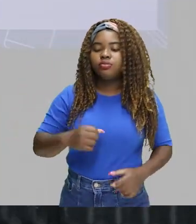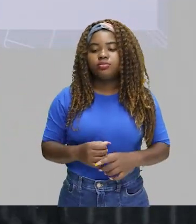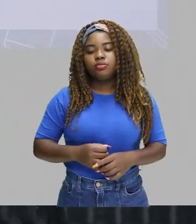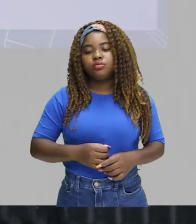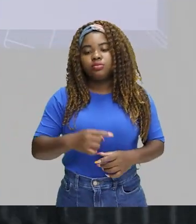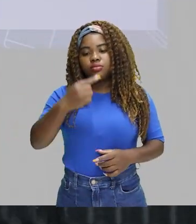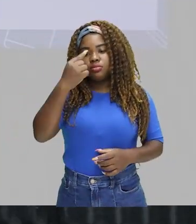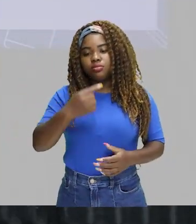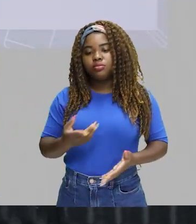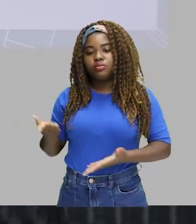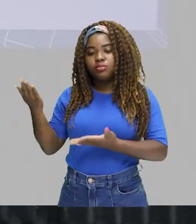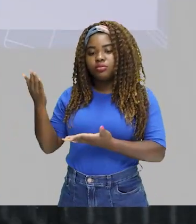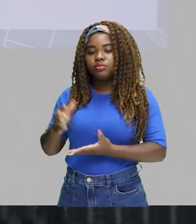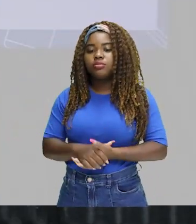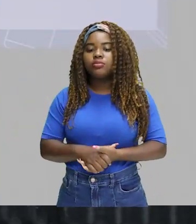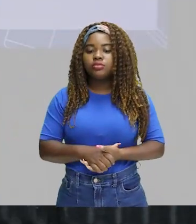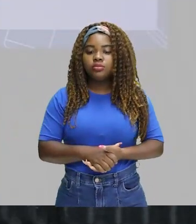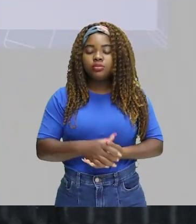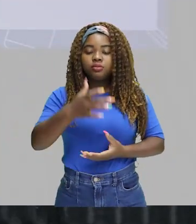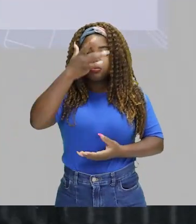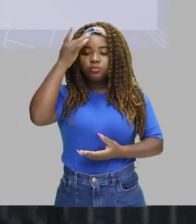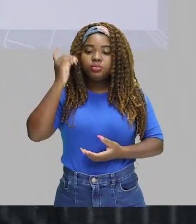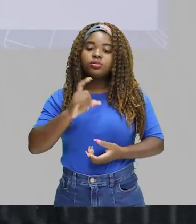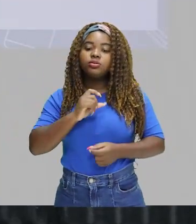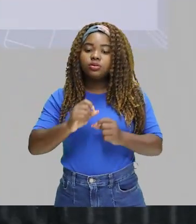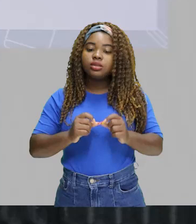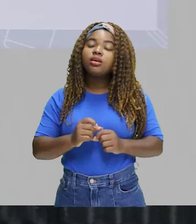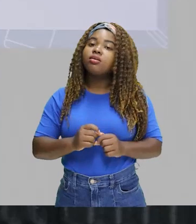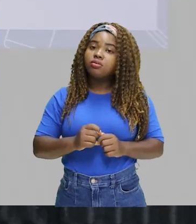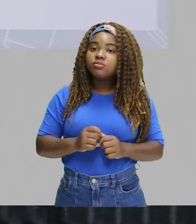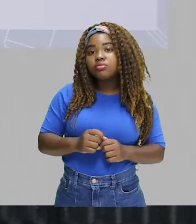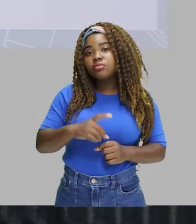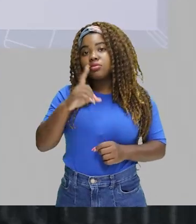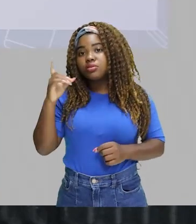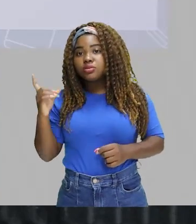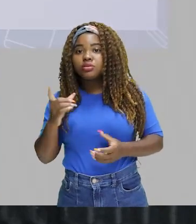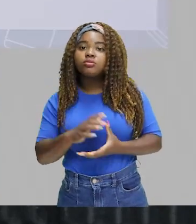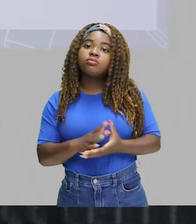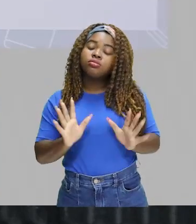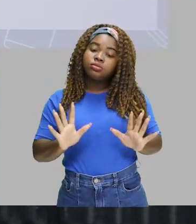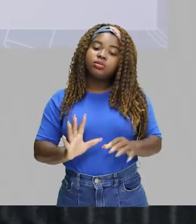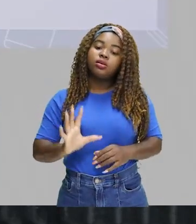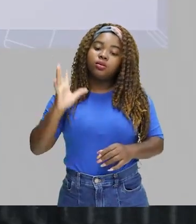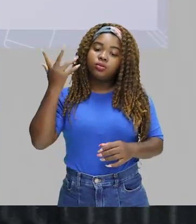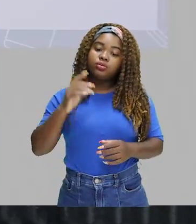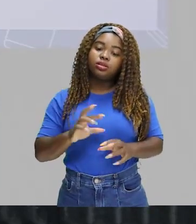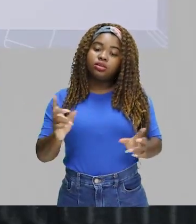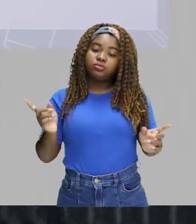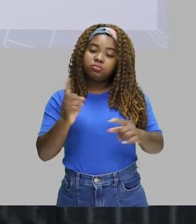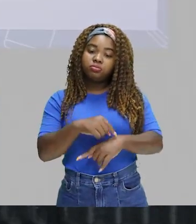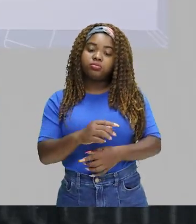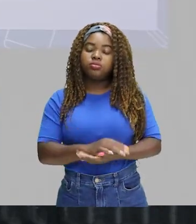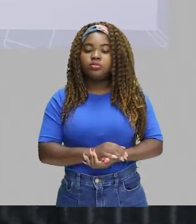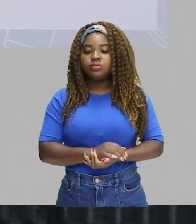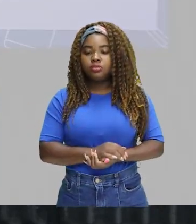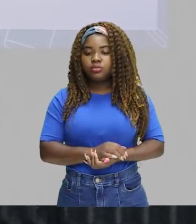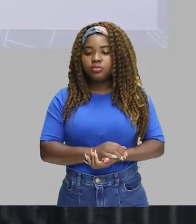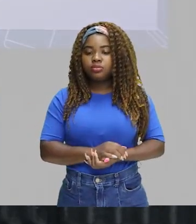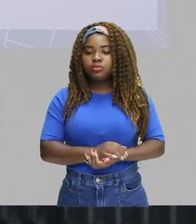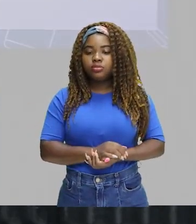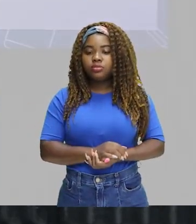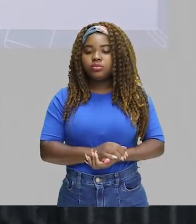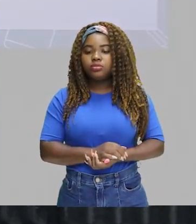para uma atleta que é direita. Uma atleta que é canhota, esses movimentos acontecem de forma contrária. Tem que